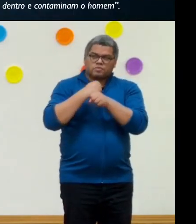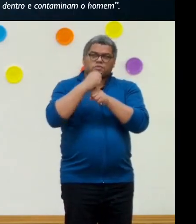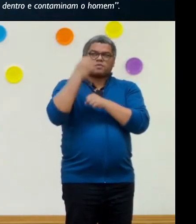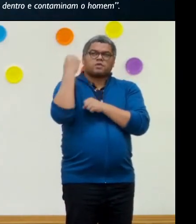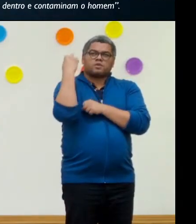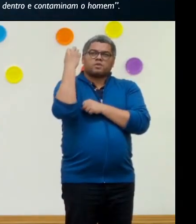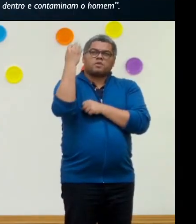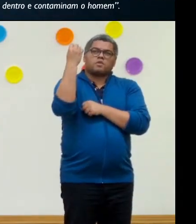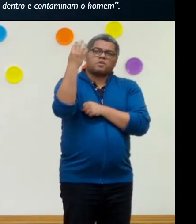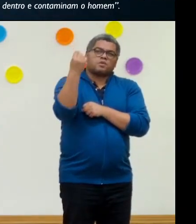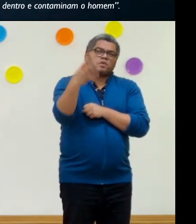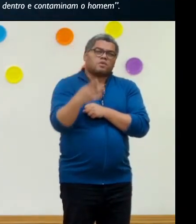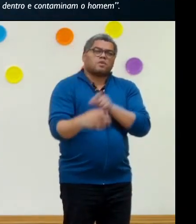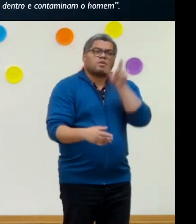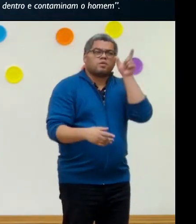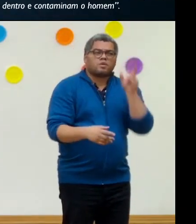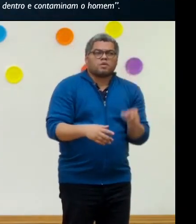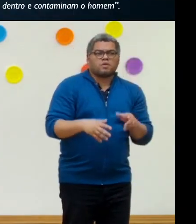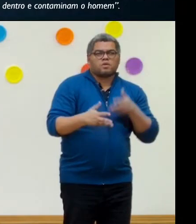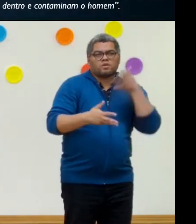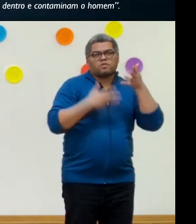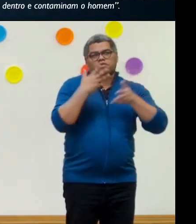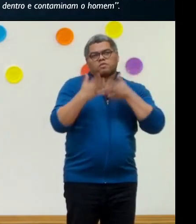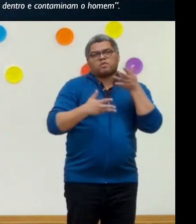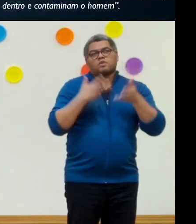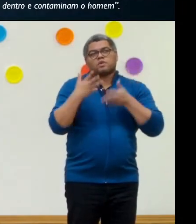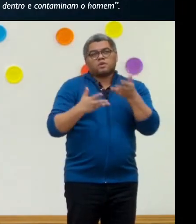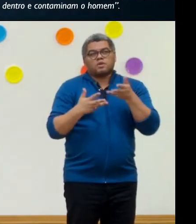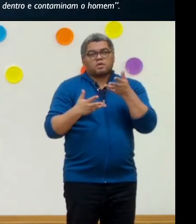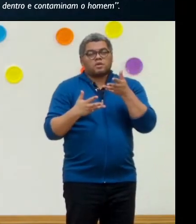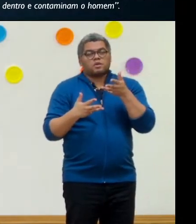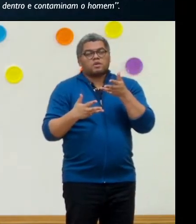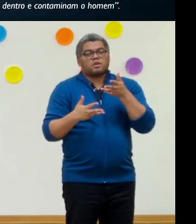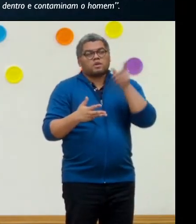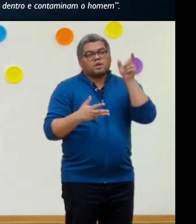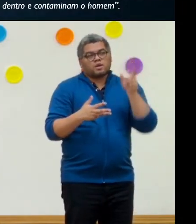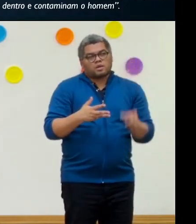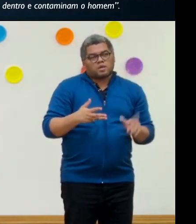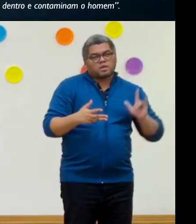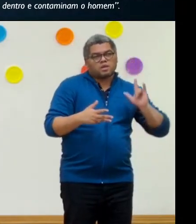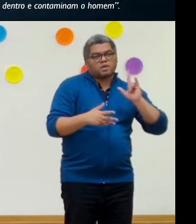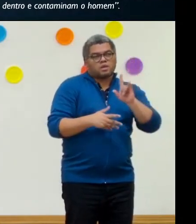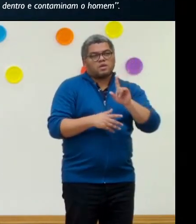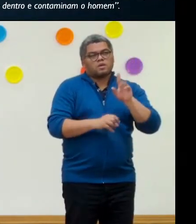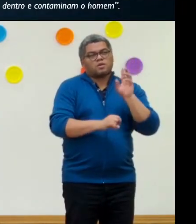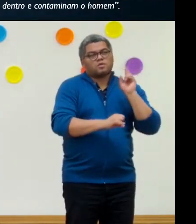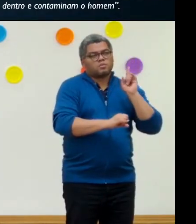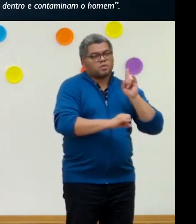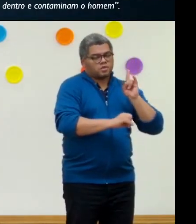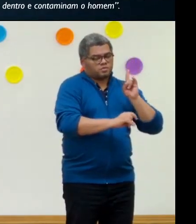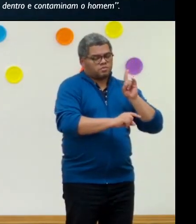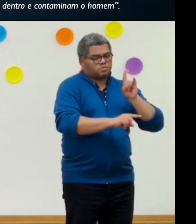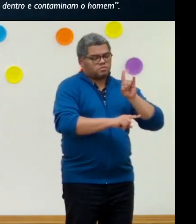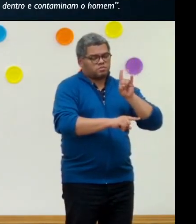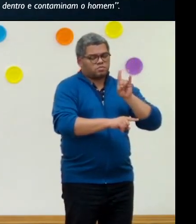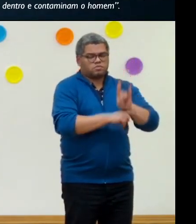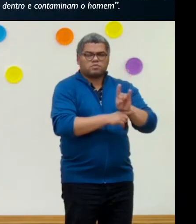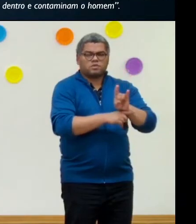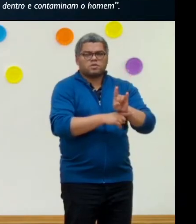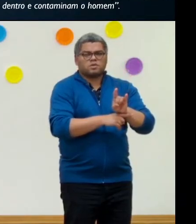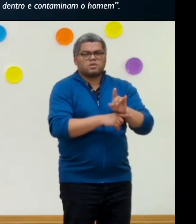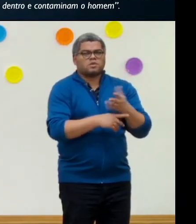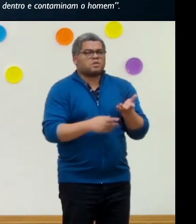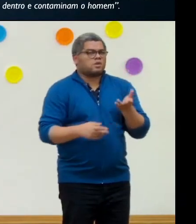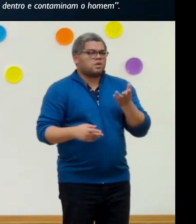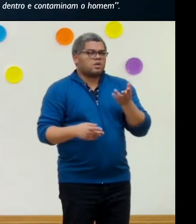van, um músico falou assim, quem ama não trai, quem ama trai. Quem ama trai. Não, é um